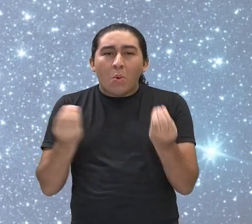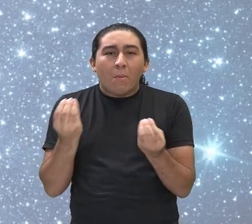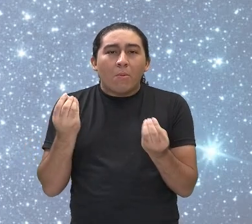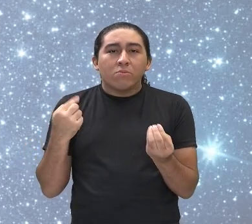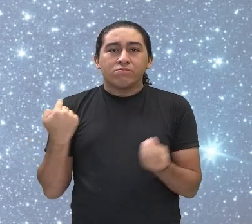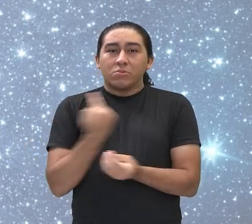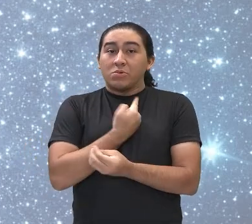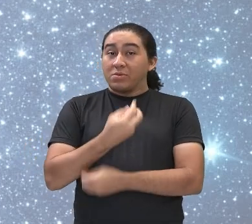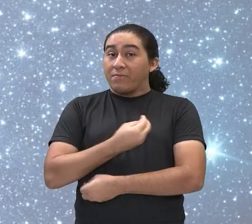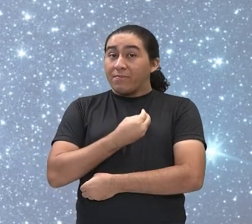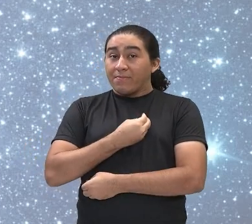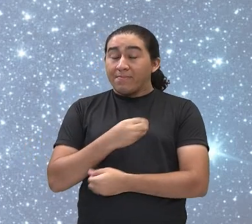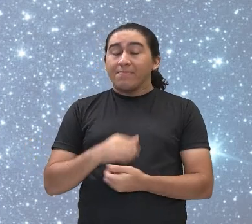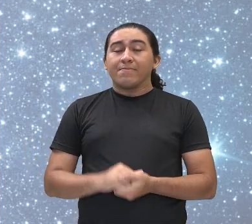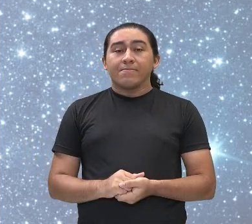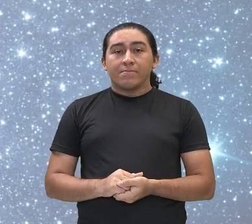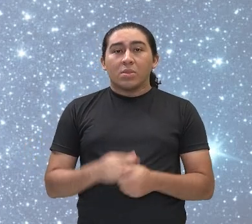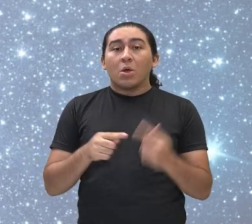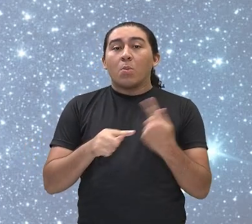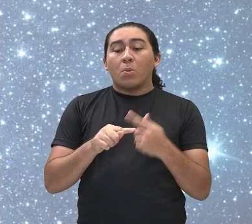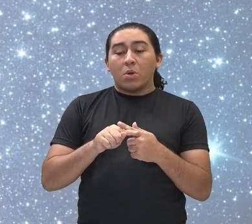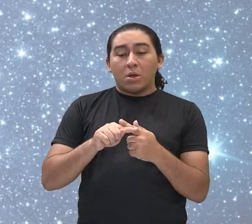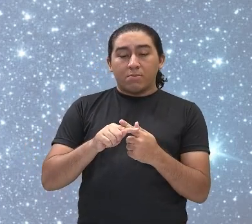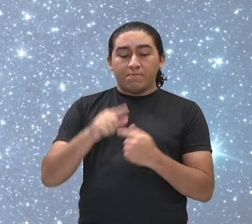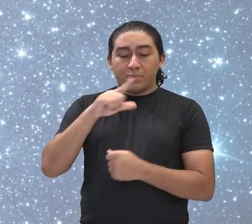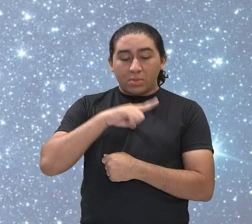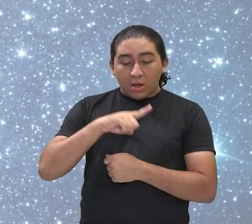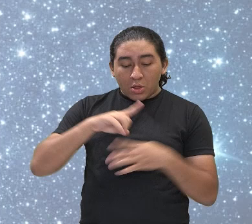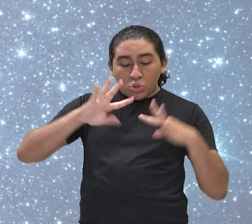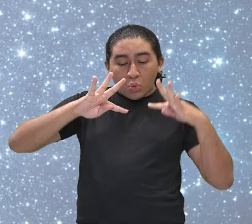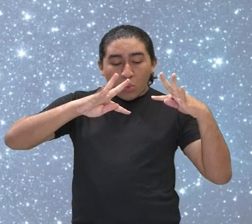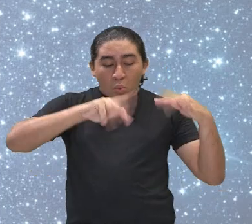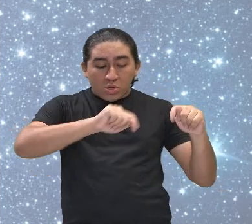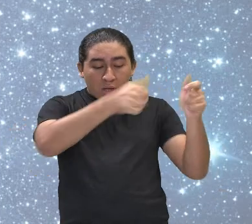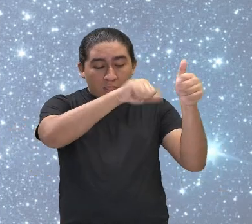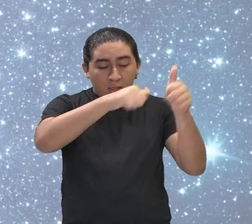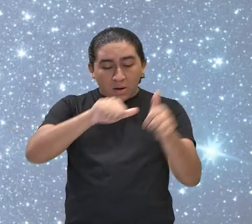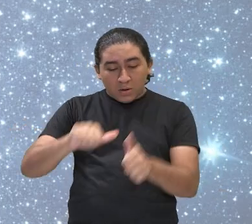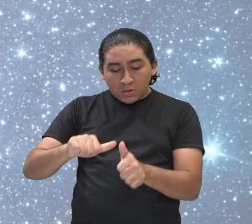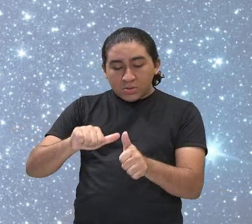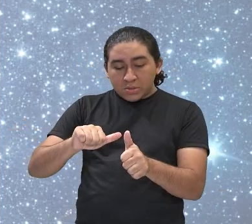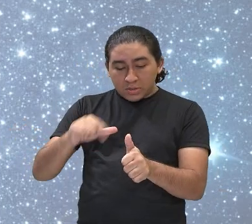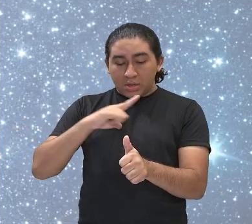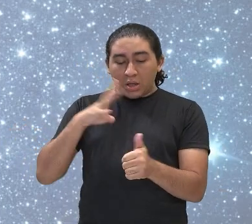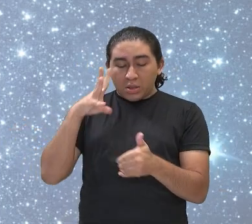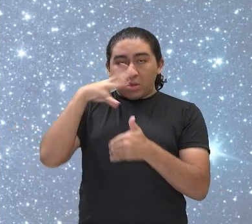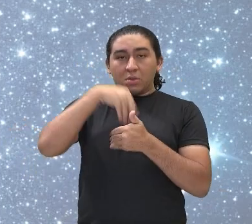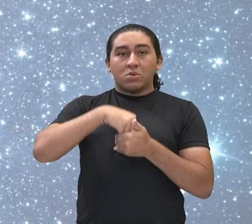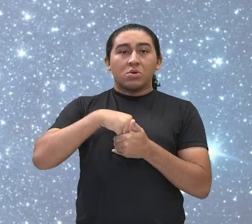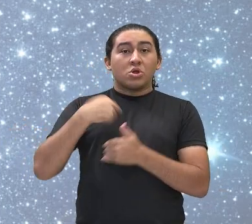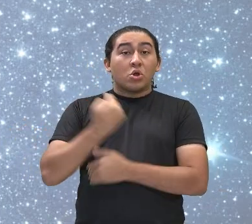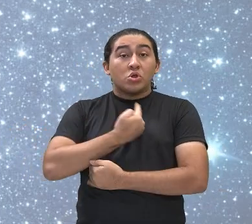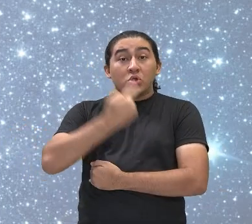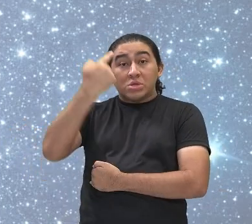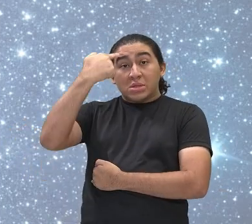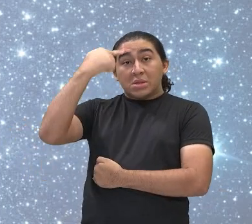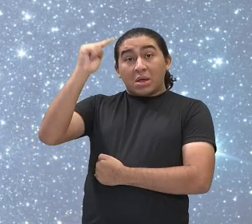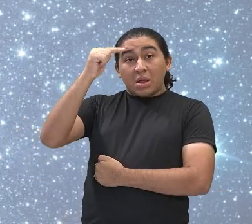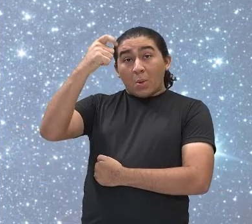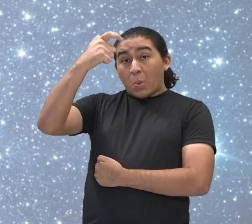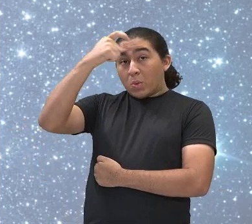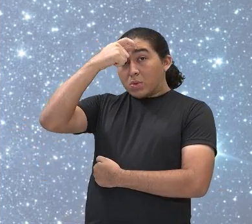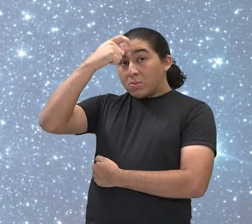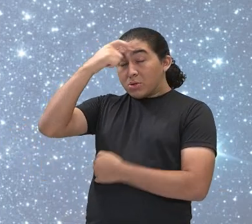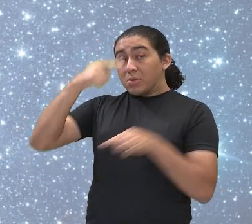nós. Porque cada parte disso é o que nos preenche também. Quando a gente fala,